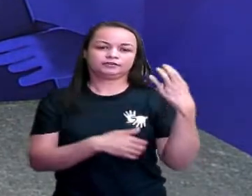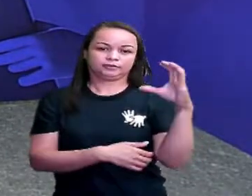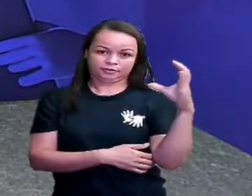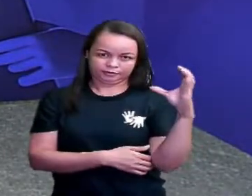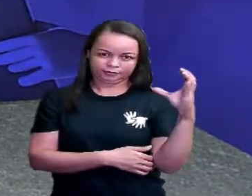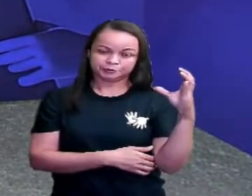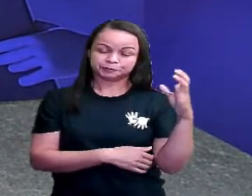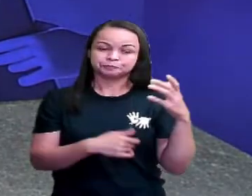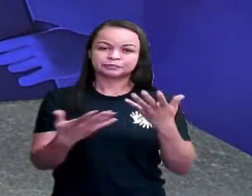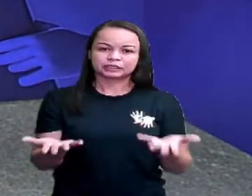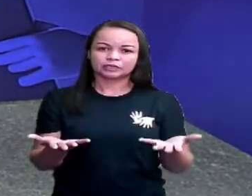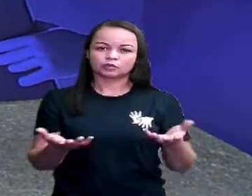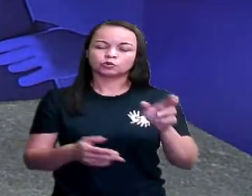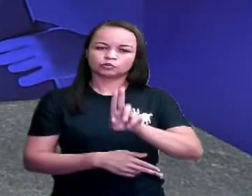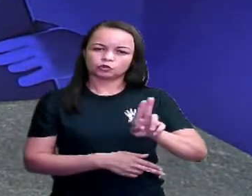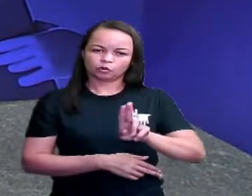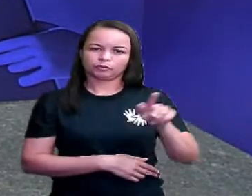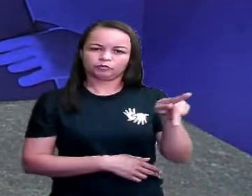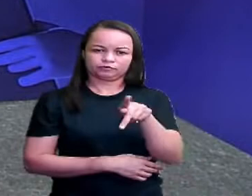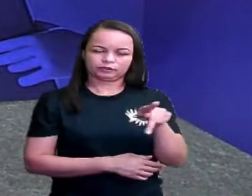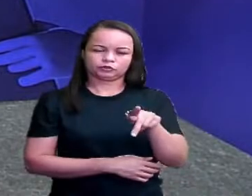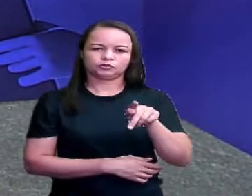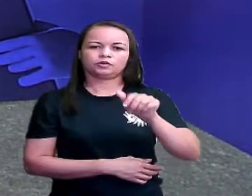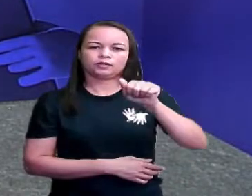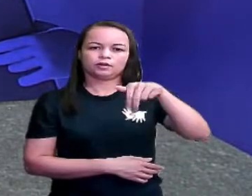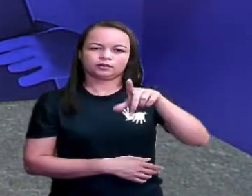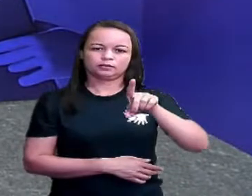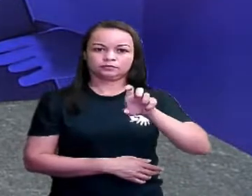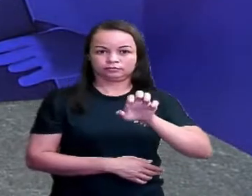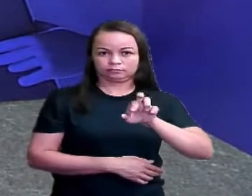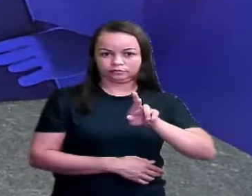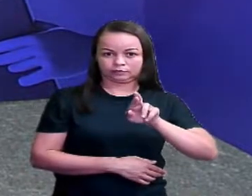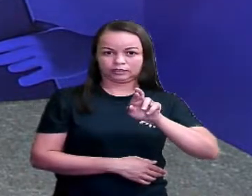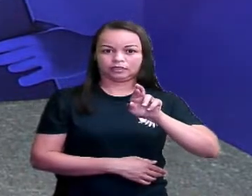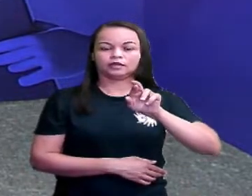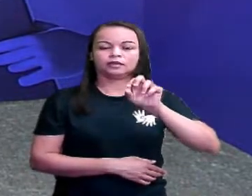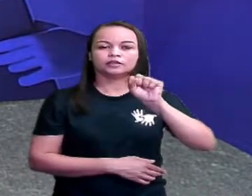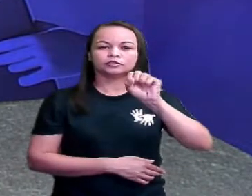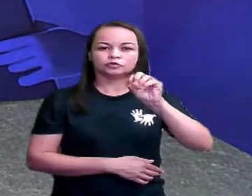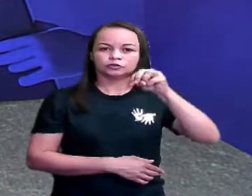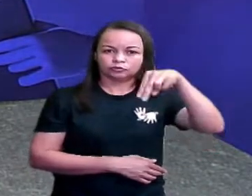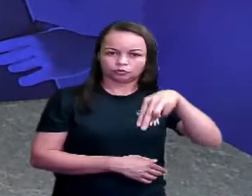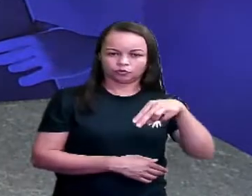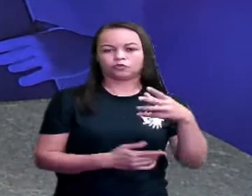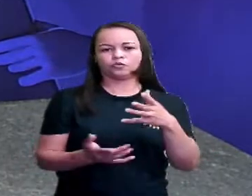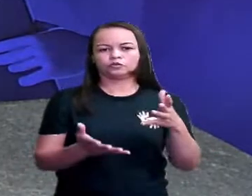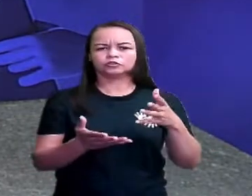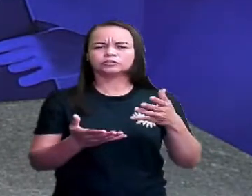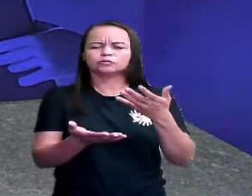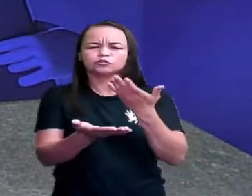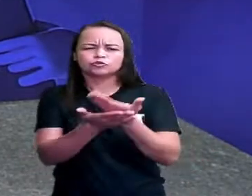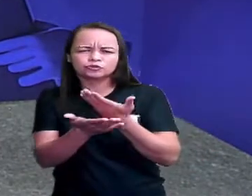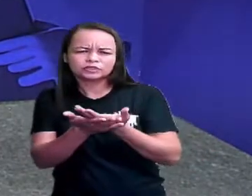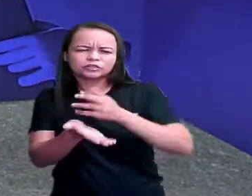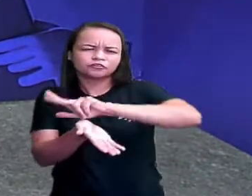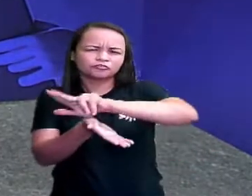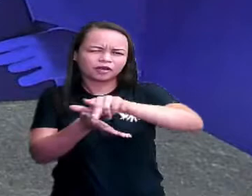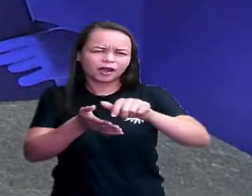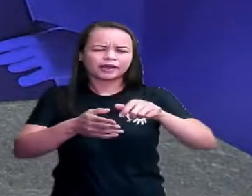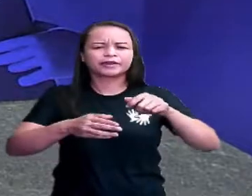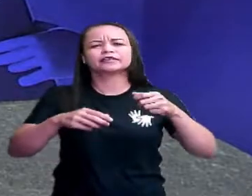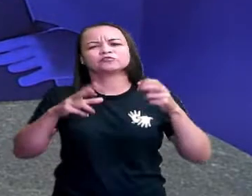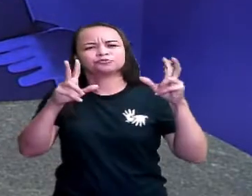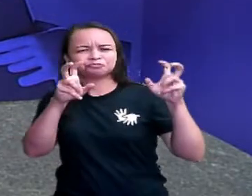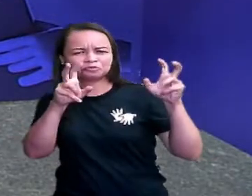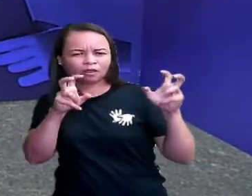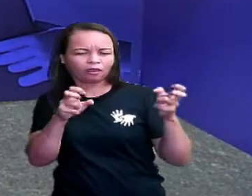e vou estar ao longo desse ano trabalhando com vocês vários assuntos, várias temáticas muito importantes a respeito das ciências